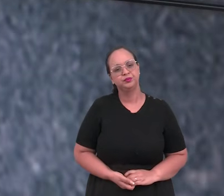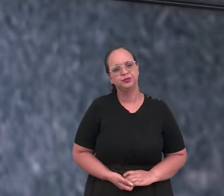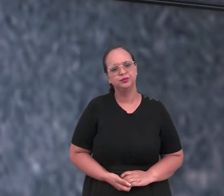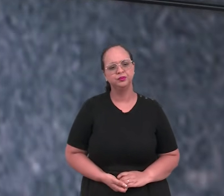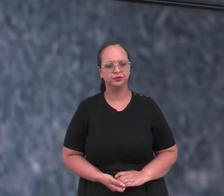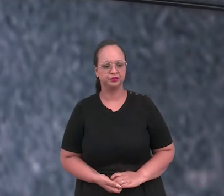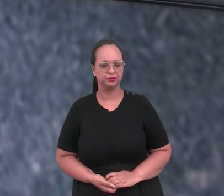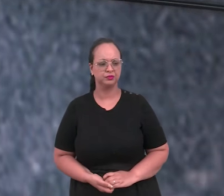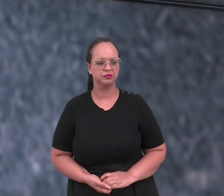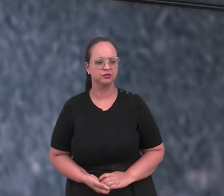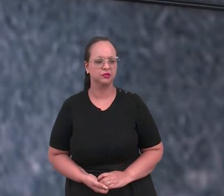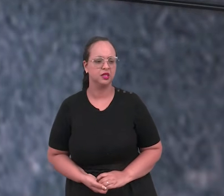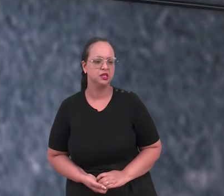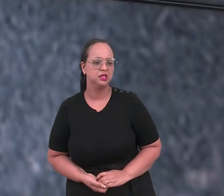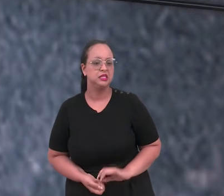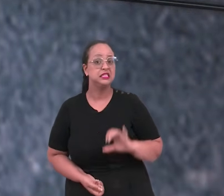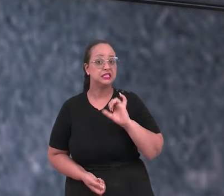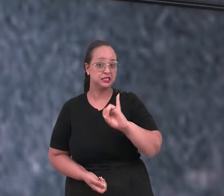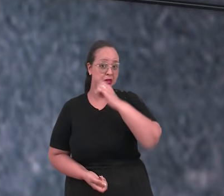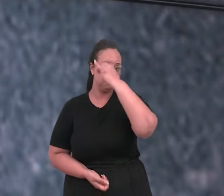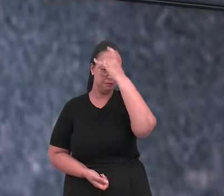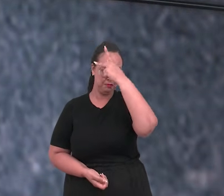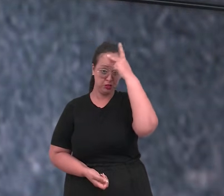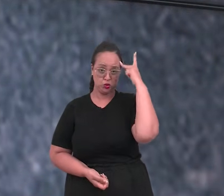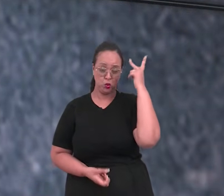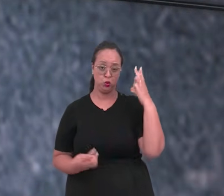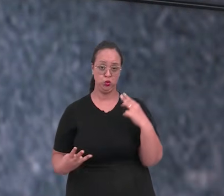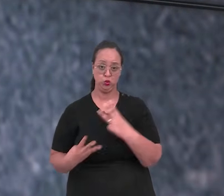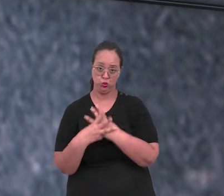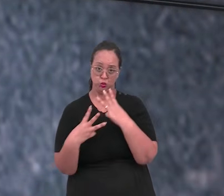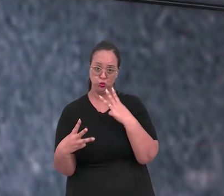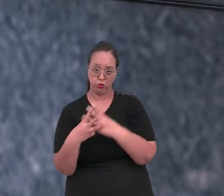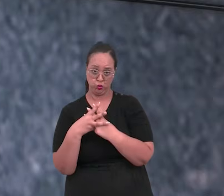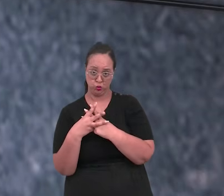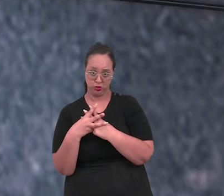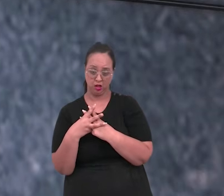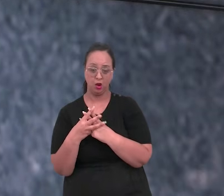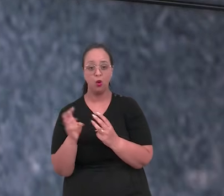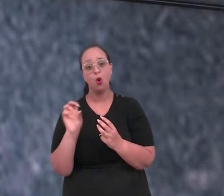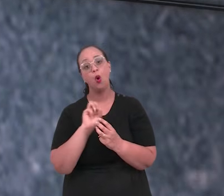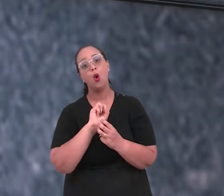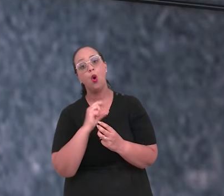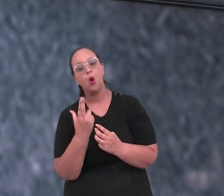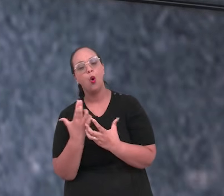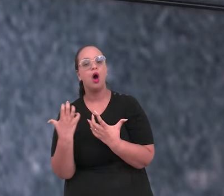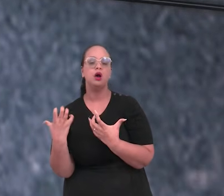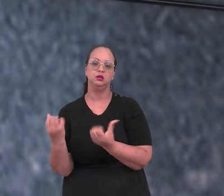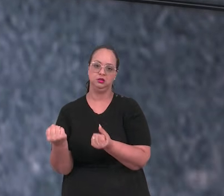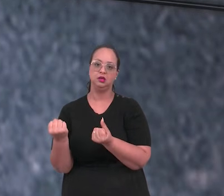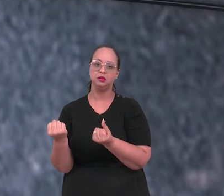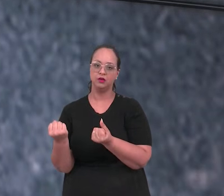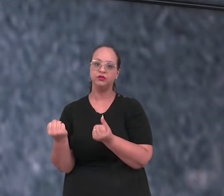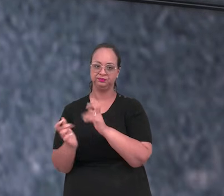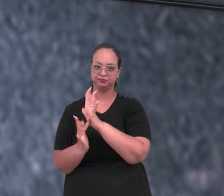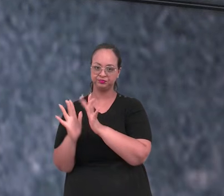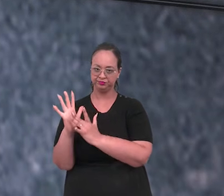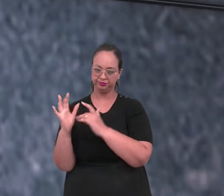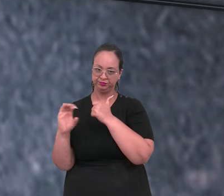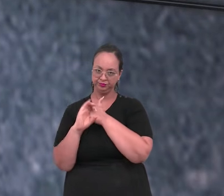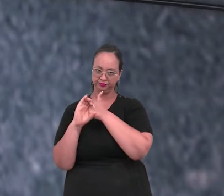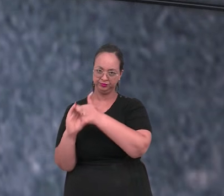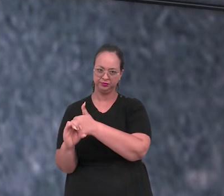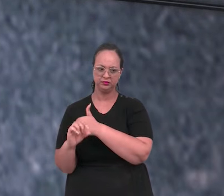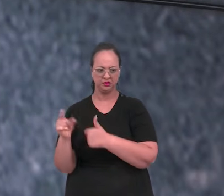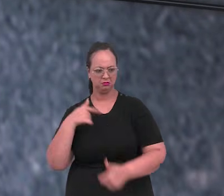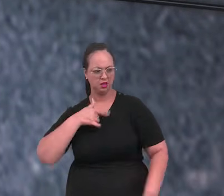pessoas que eram judeus de origem, se convertiam ao cristianismo, mas a igreja